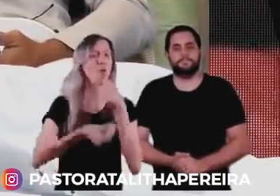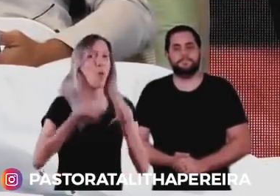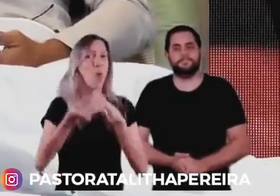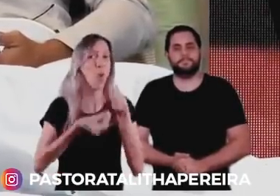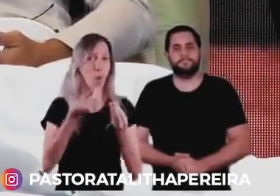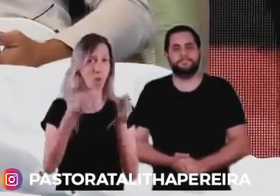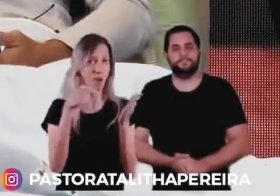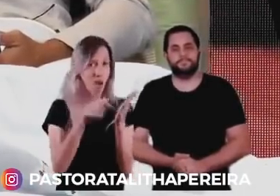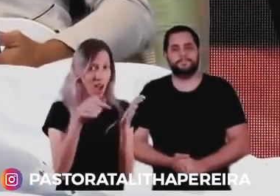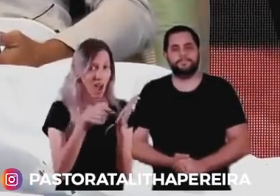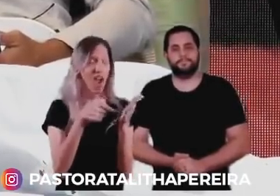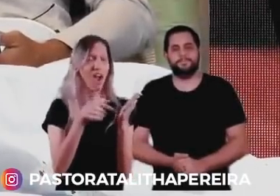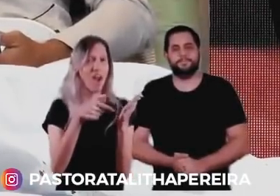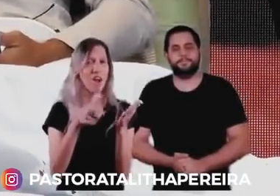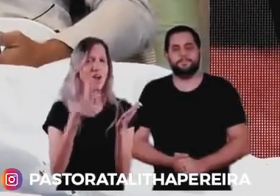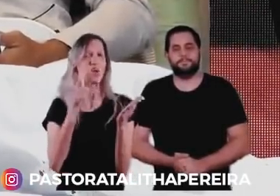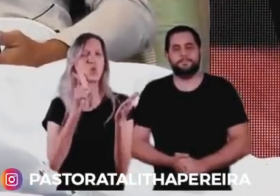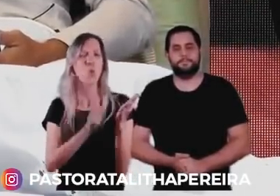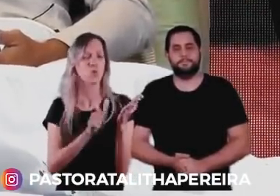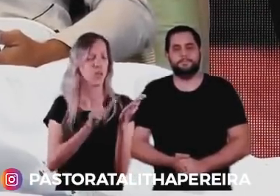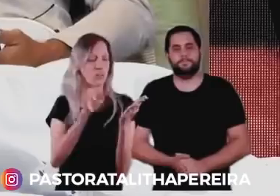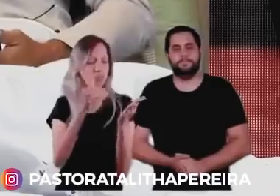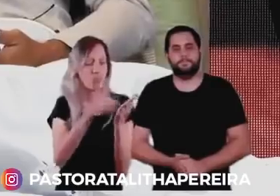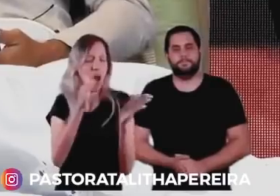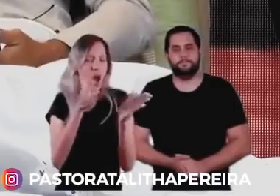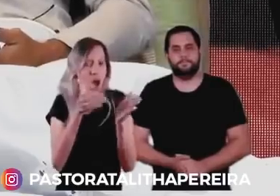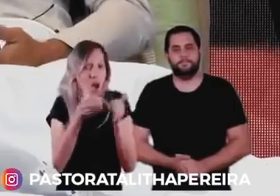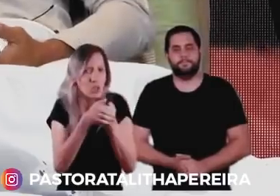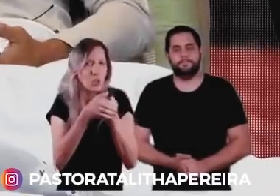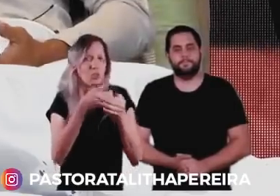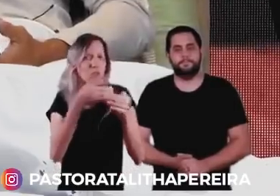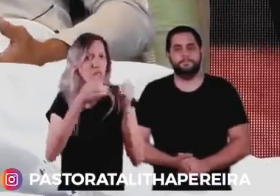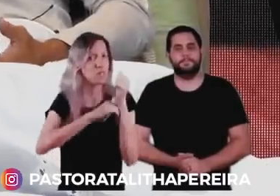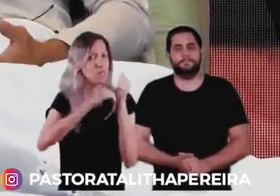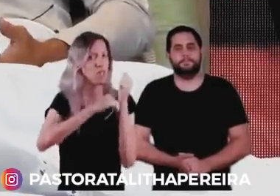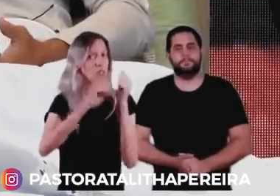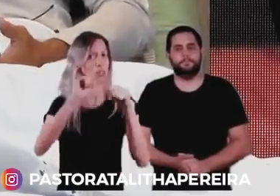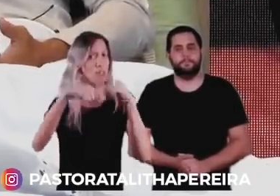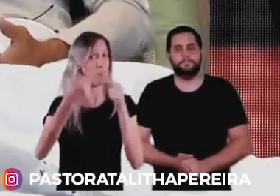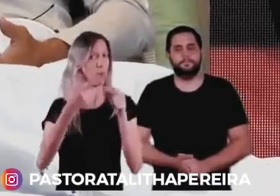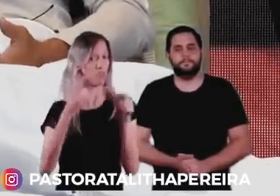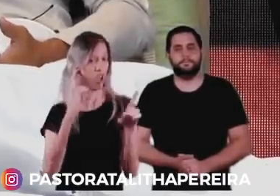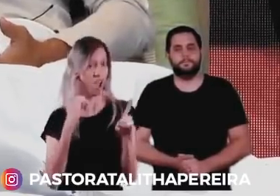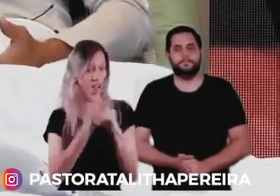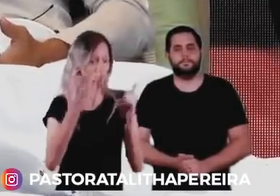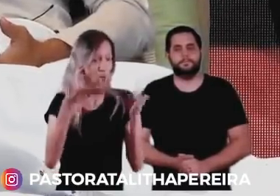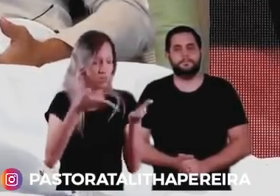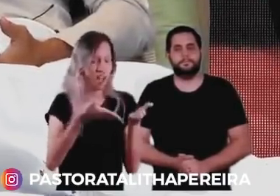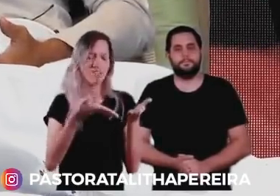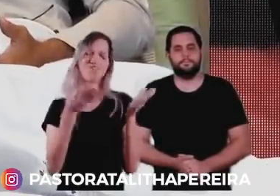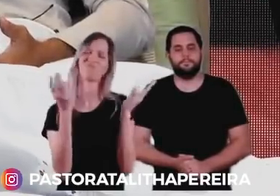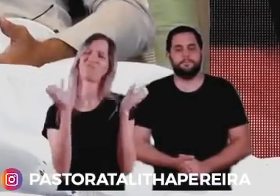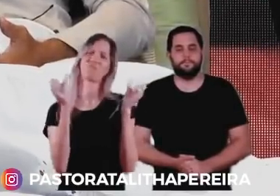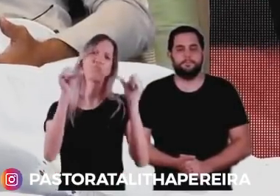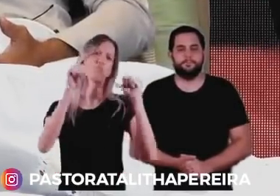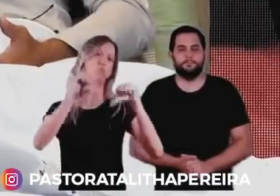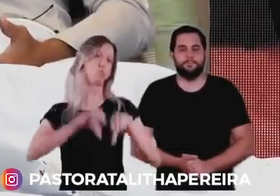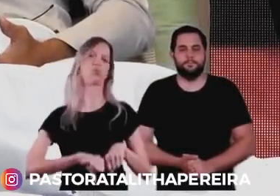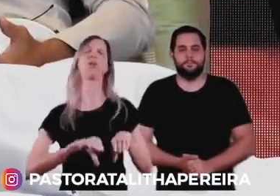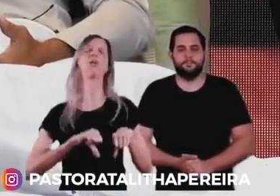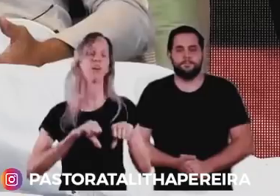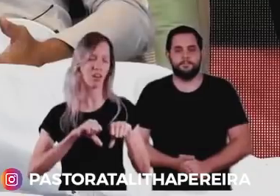consegue captar segredos que, quando são descobertos, aí coloca